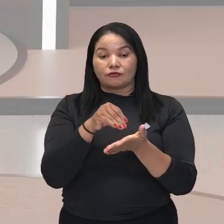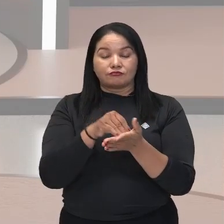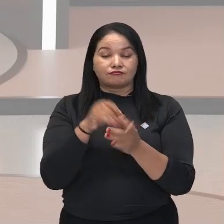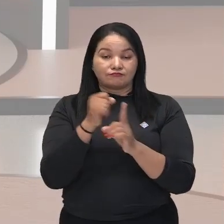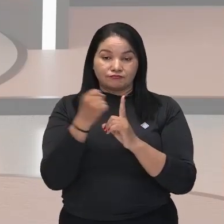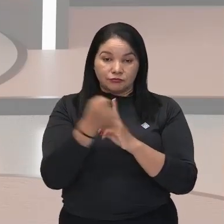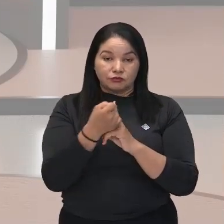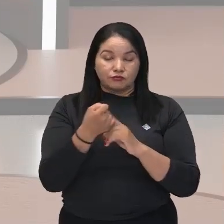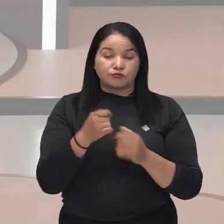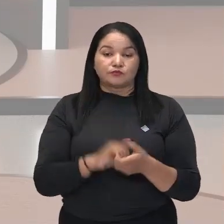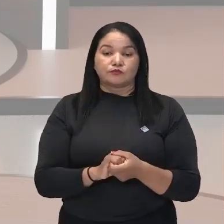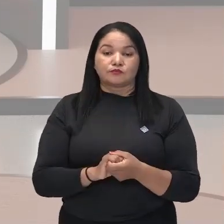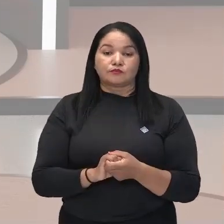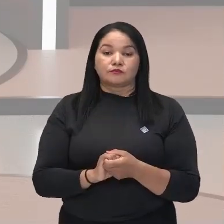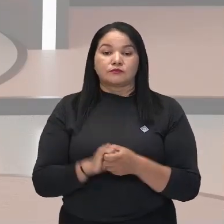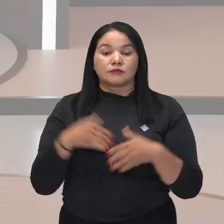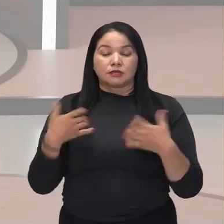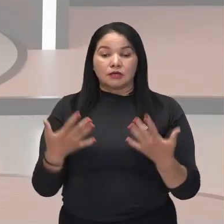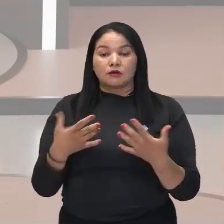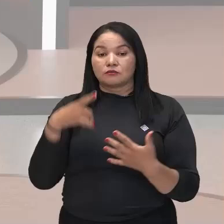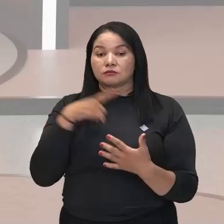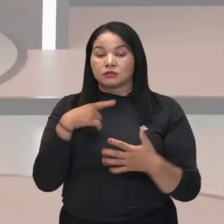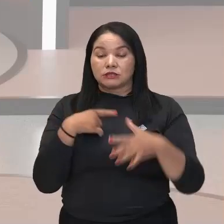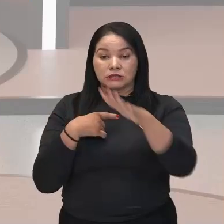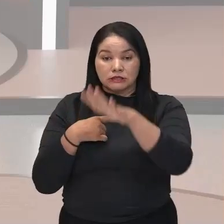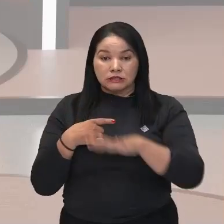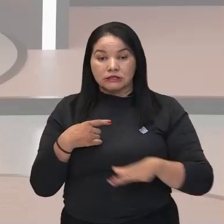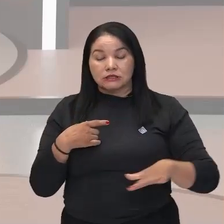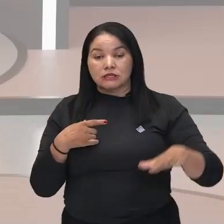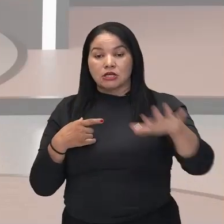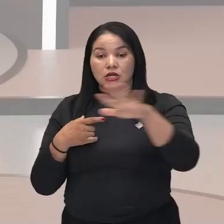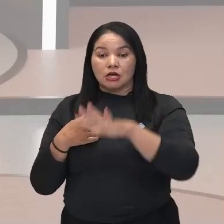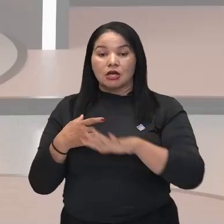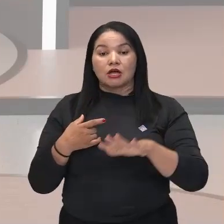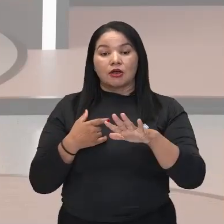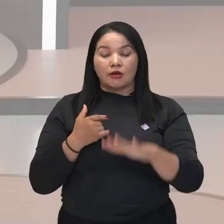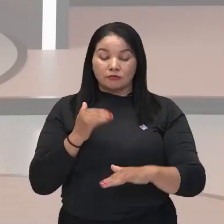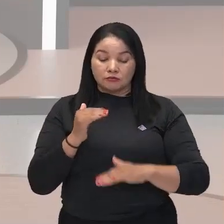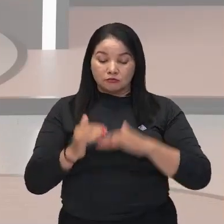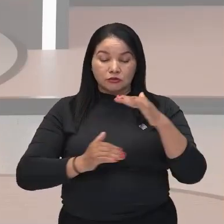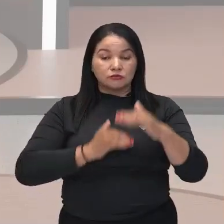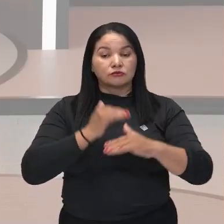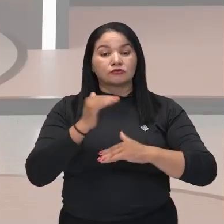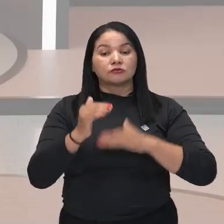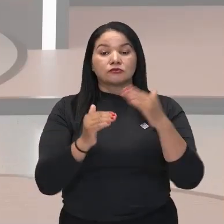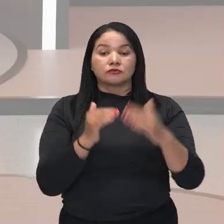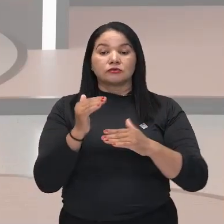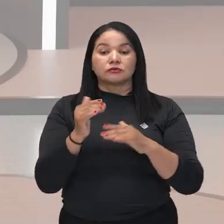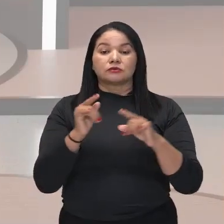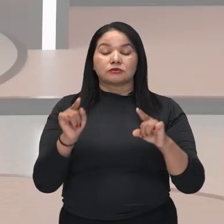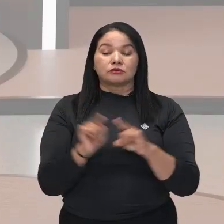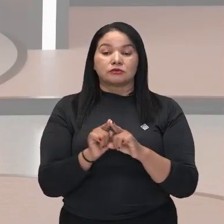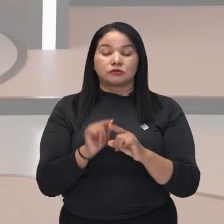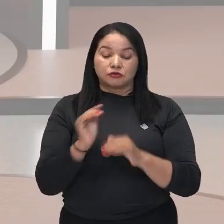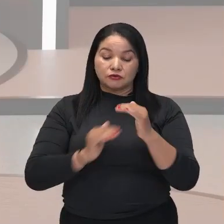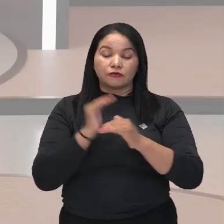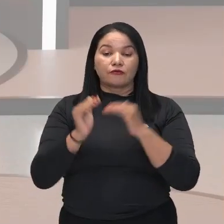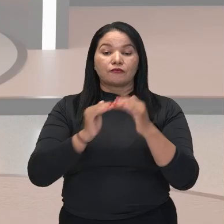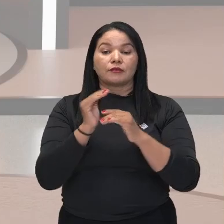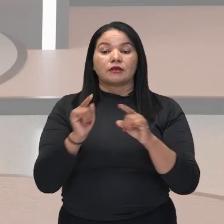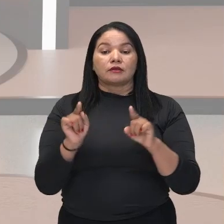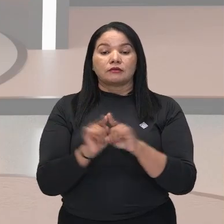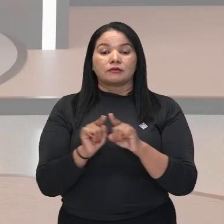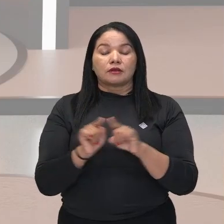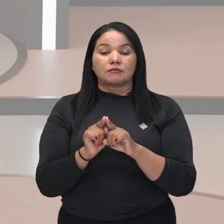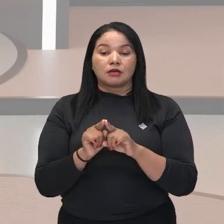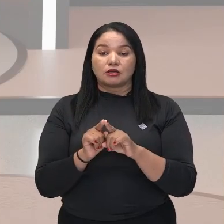gente observa que vai ter áreas, né, que ainda está ocorrendo esse processo de desenvolvimento, tá? Então, em